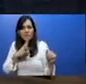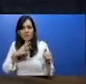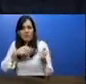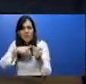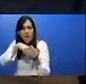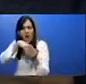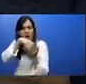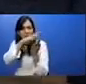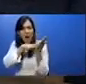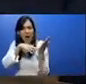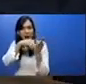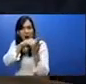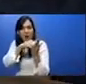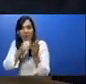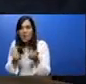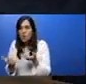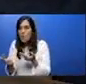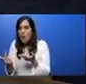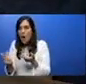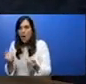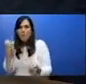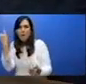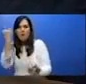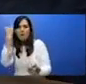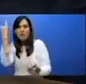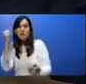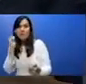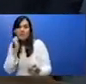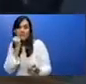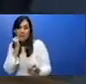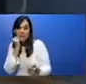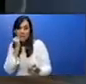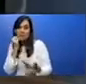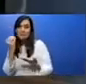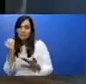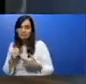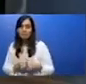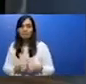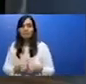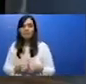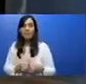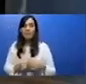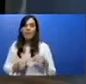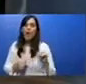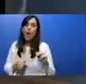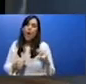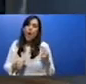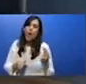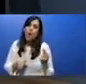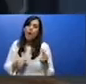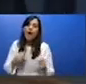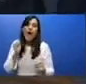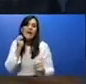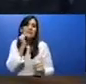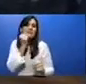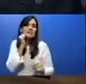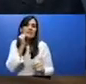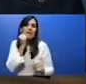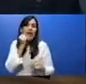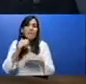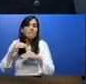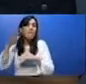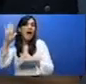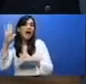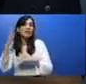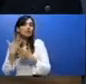tão importante quanto da ciência? Ou as ciências eram mais estudadas do